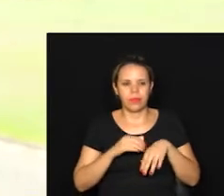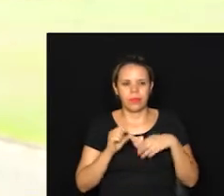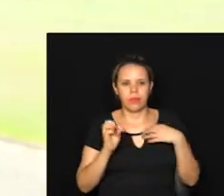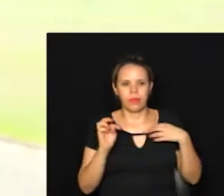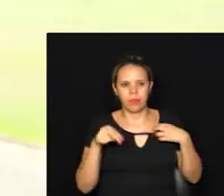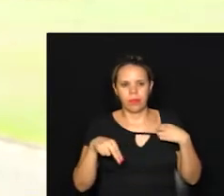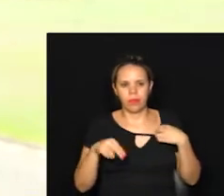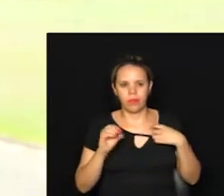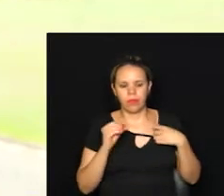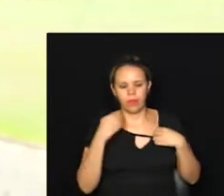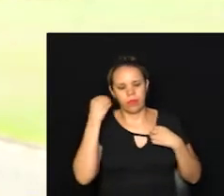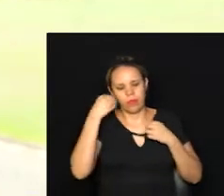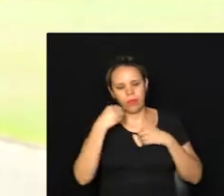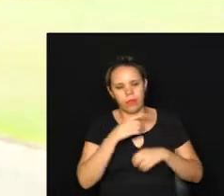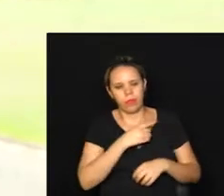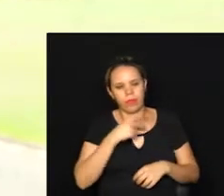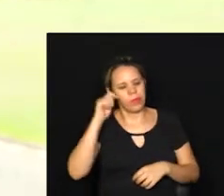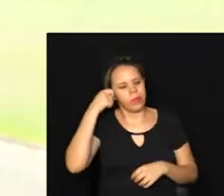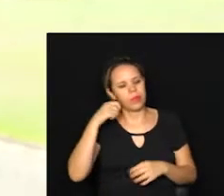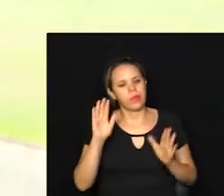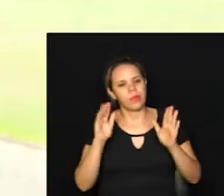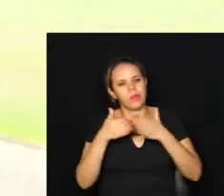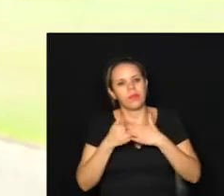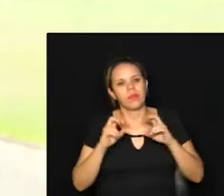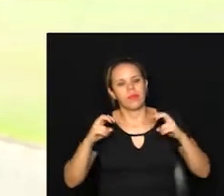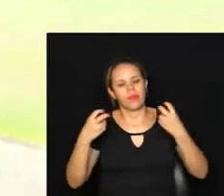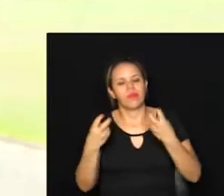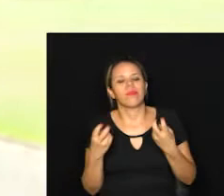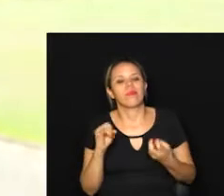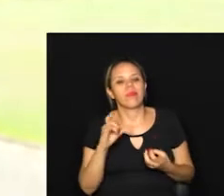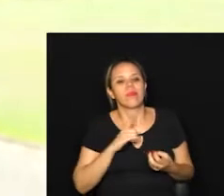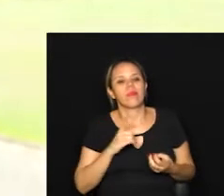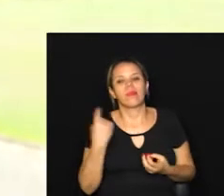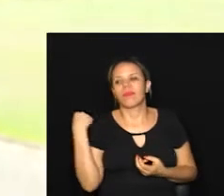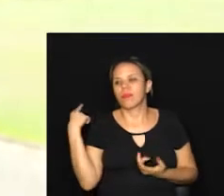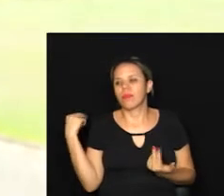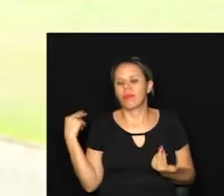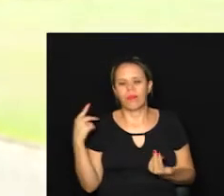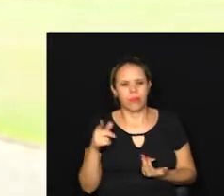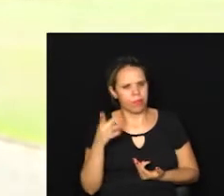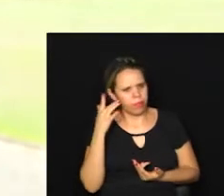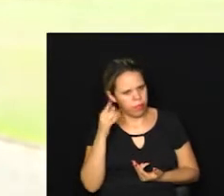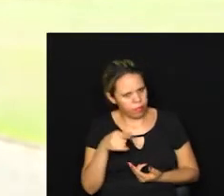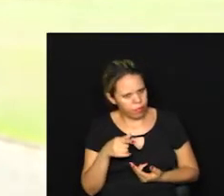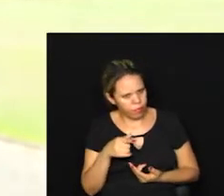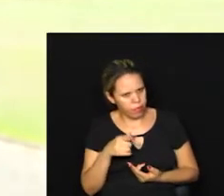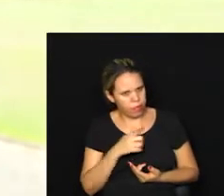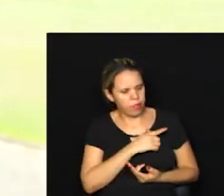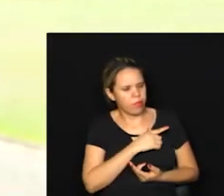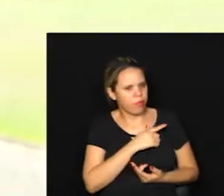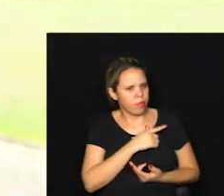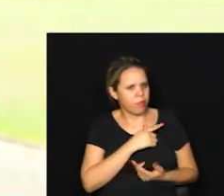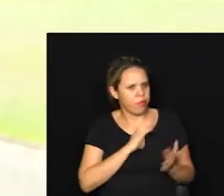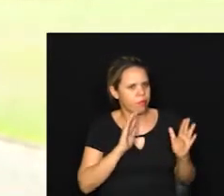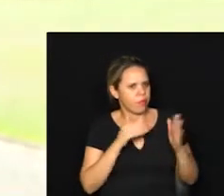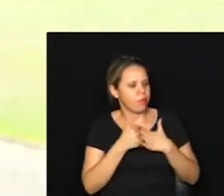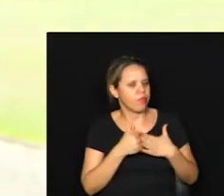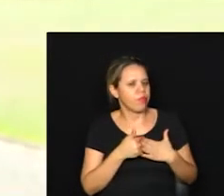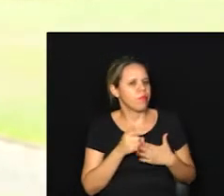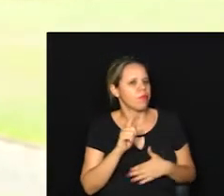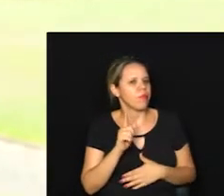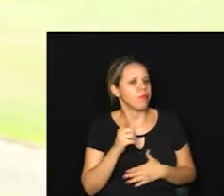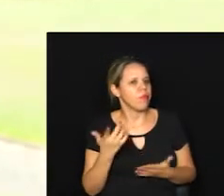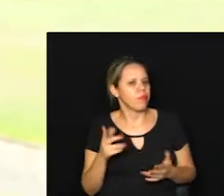historiador da Ponte. Eu perguntei a respeito de portões fechados no estádio Moisés Lucarelli, se já teve. Já teve algum no Brinco ou não, com portões fechados sem